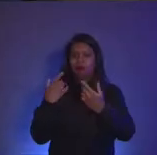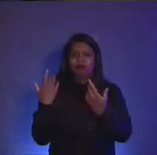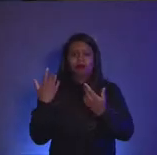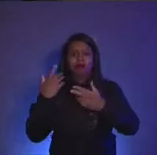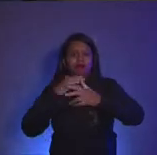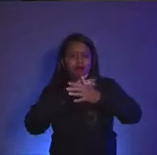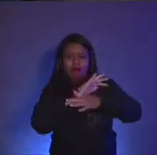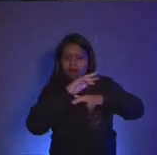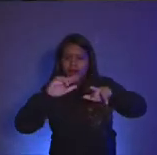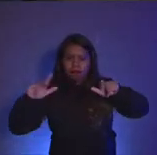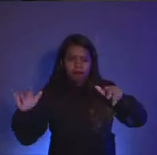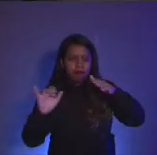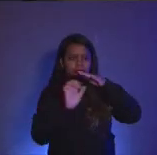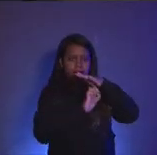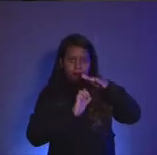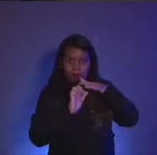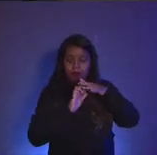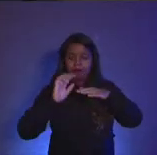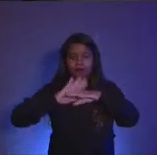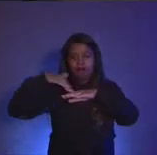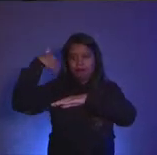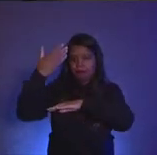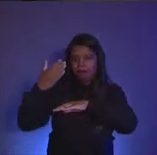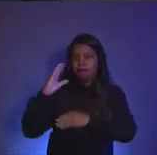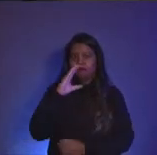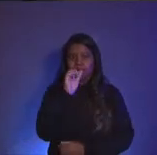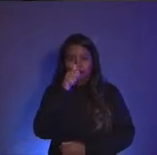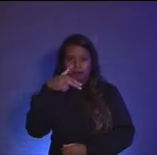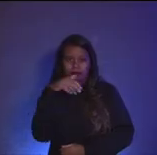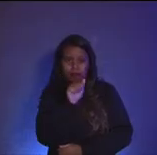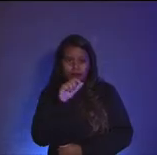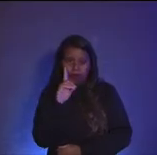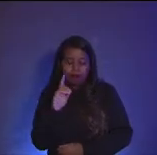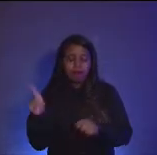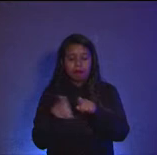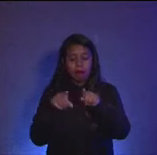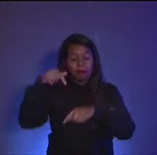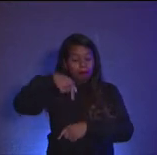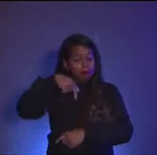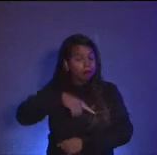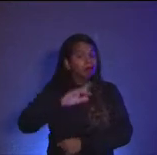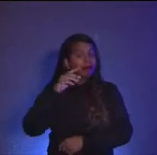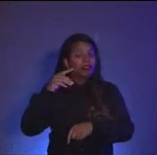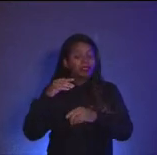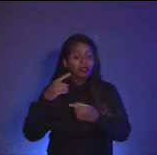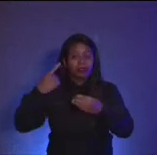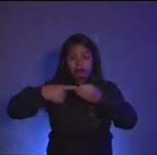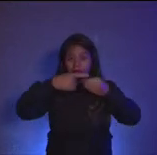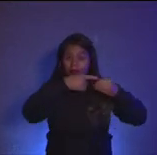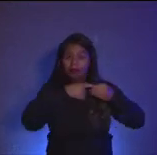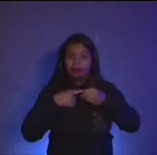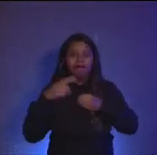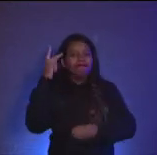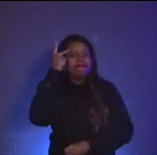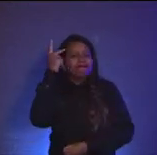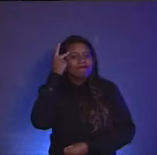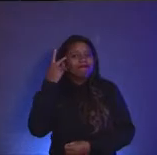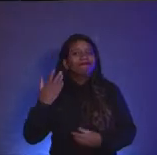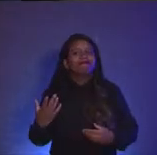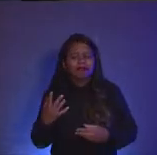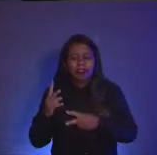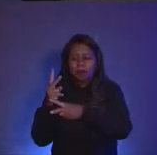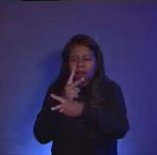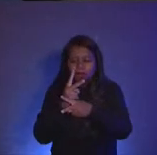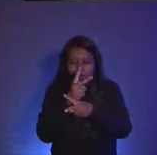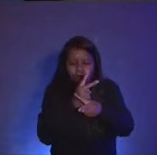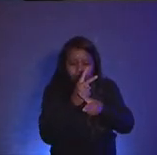e maravilhosa no interior de São Paulo. E esse é o nosso caçador de jazidas. Então, esse é